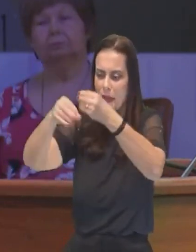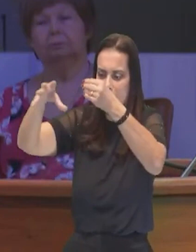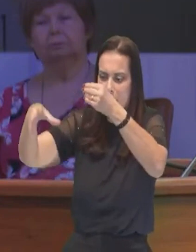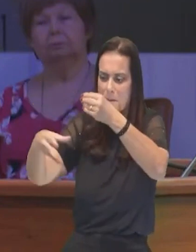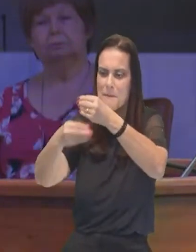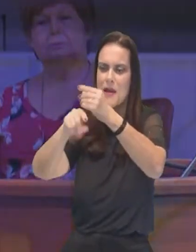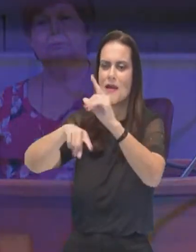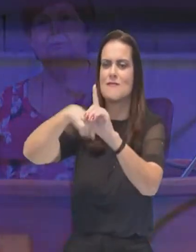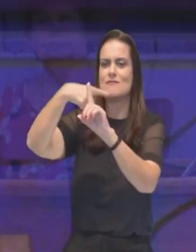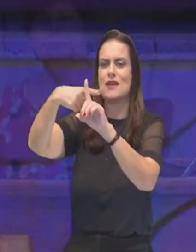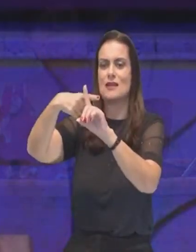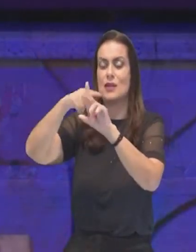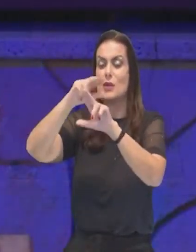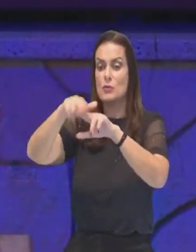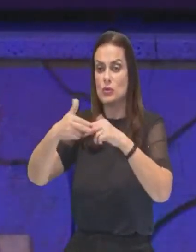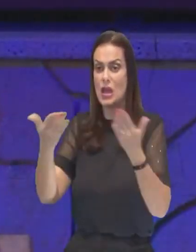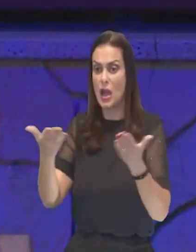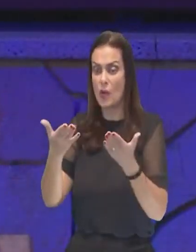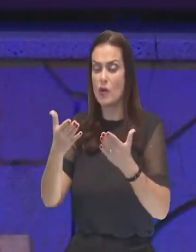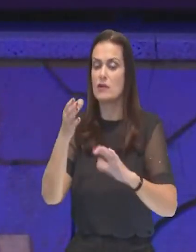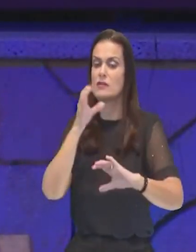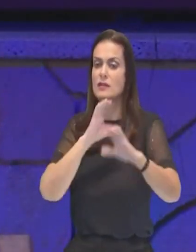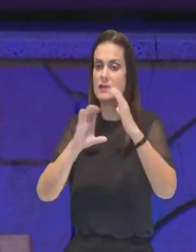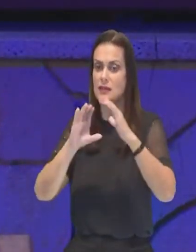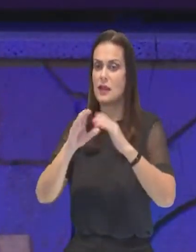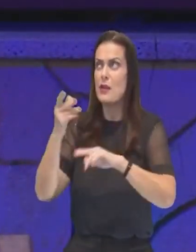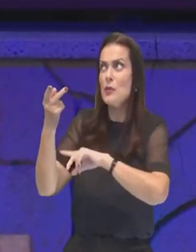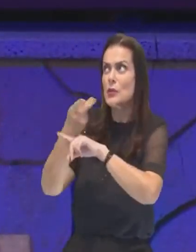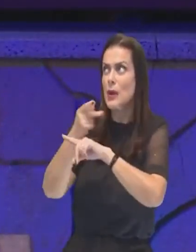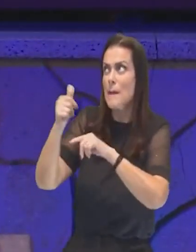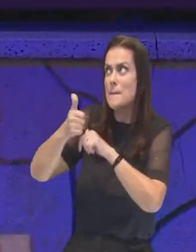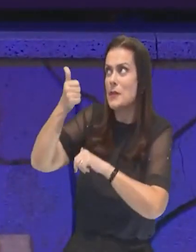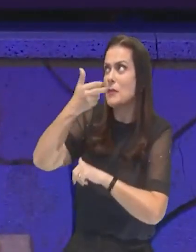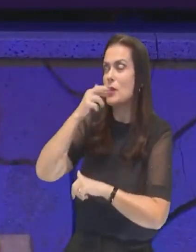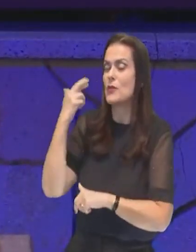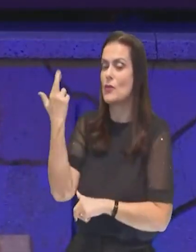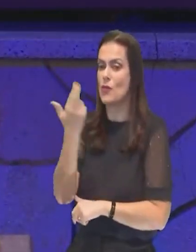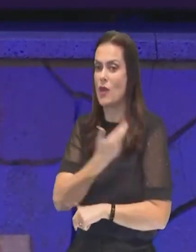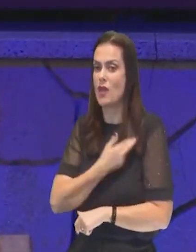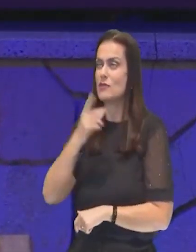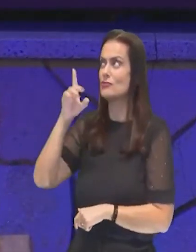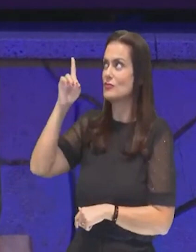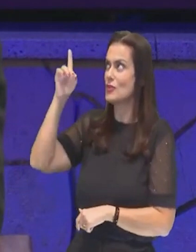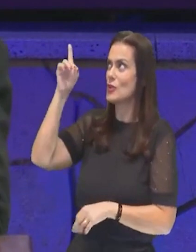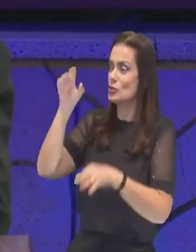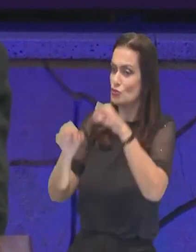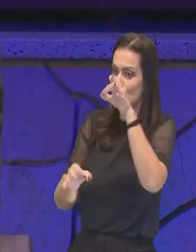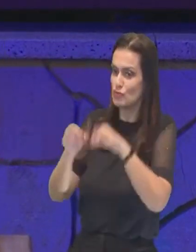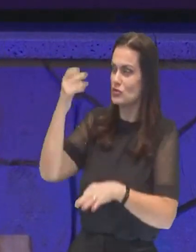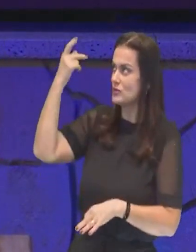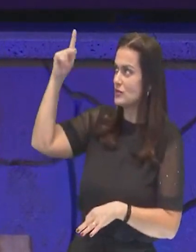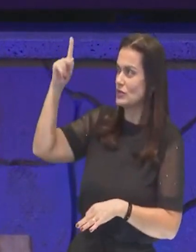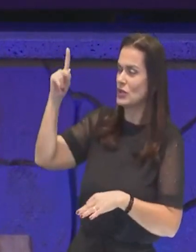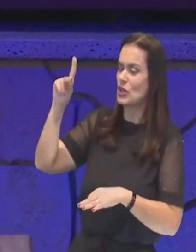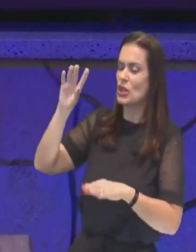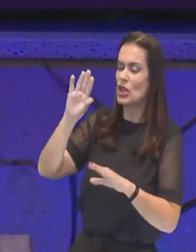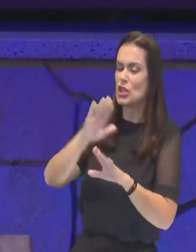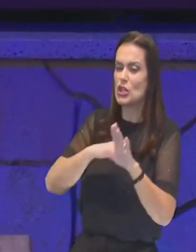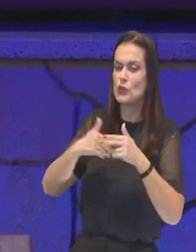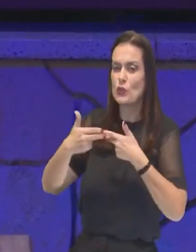Por isso nós vamos cantar: buscai primeiro o reino de Deus e a sua justiça, e todas as outras coisas vos serão